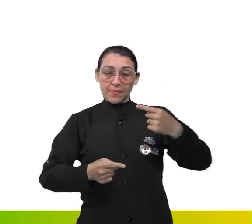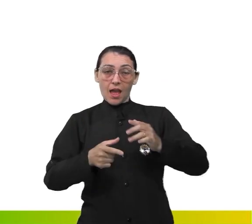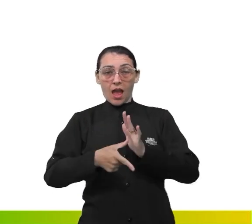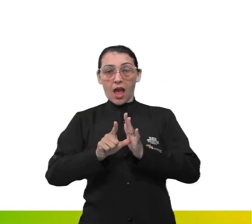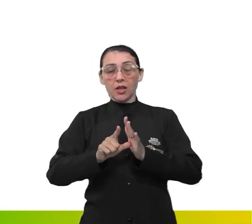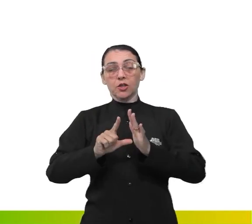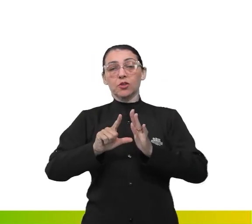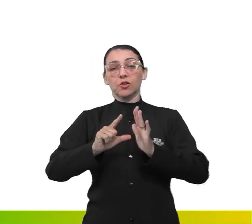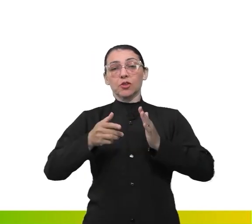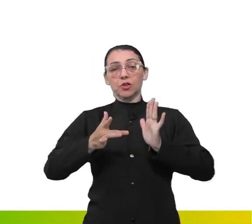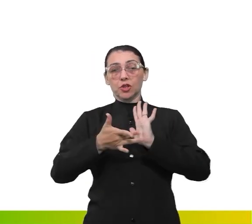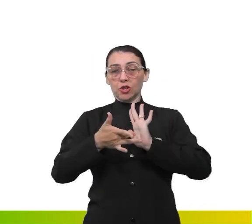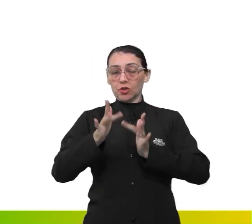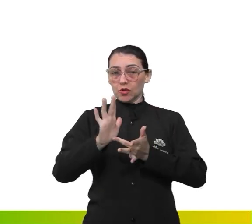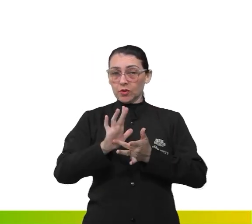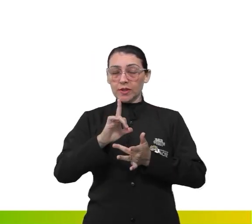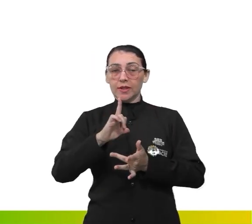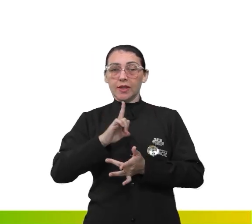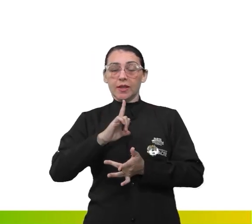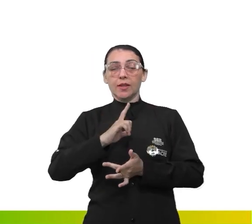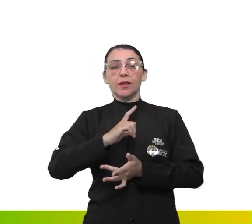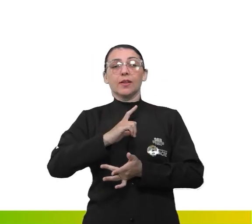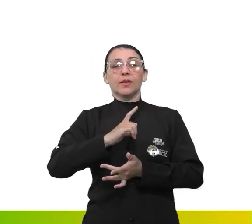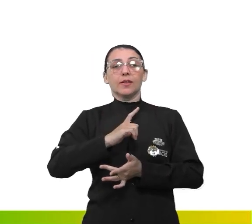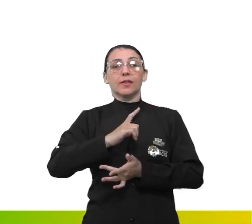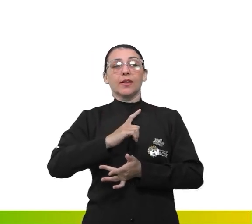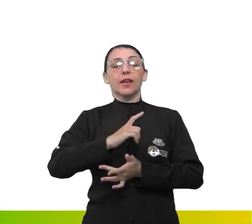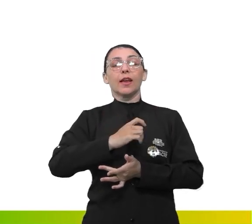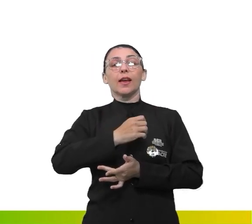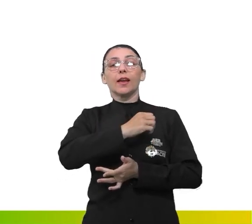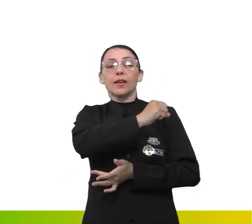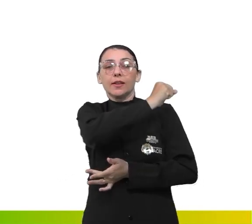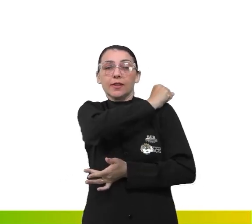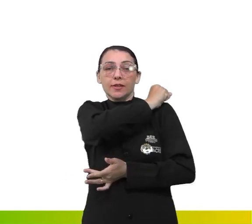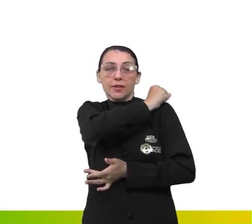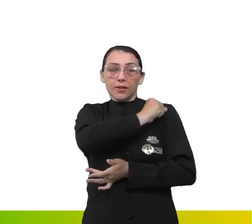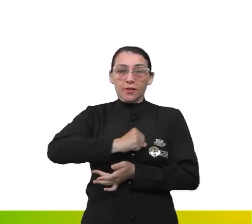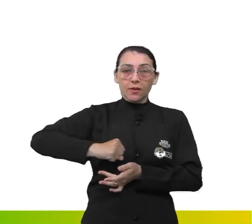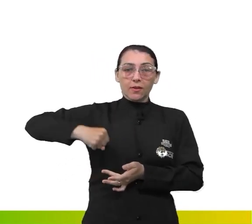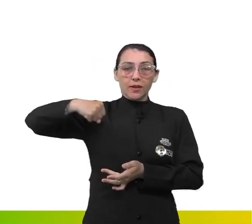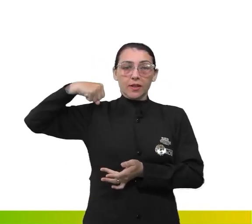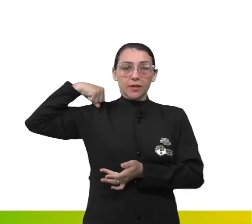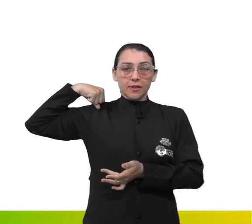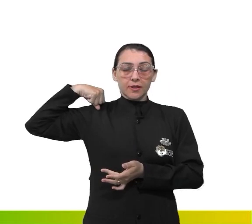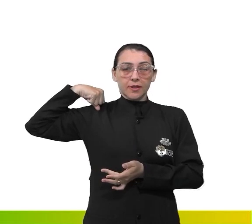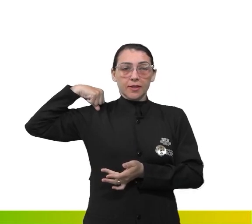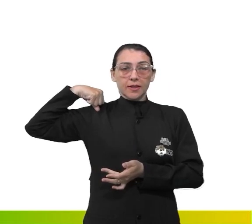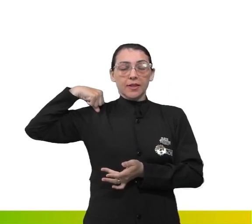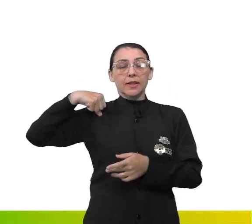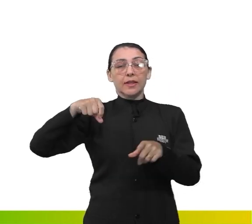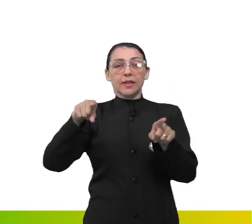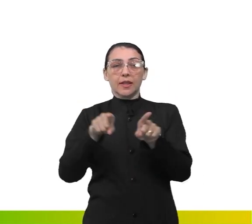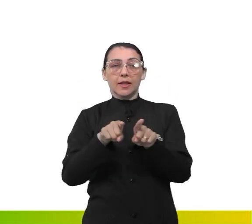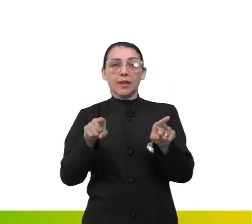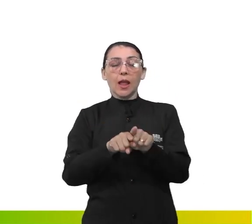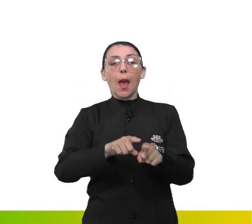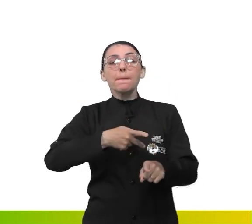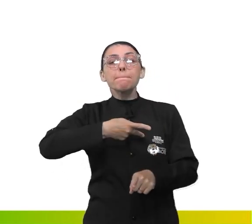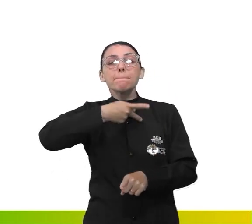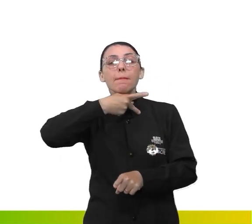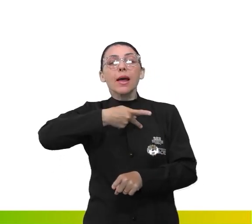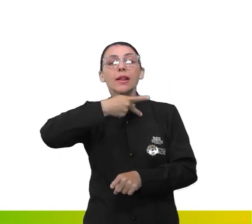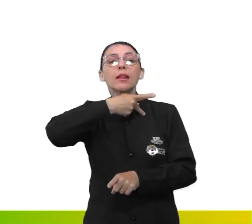Cristo? Nós temos aí a figura de Sócrates e, principalmente, as figuras de Platão